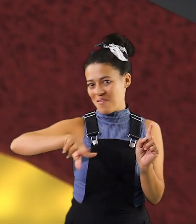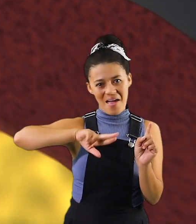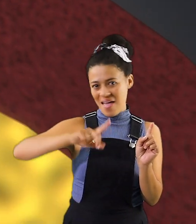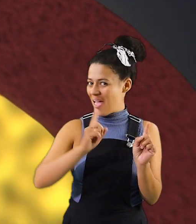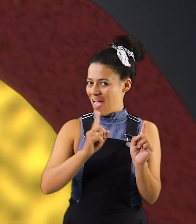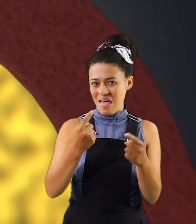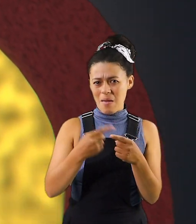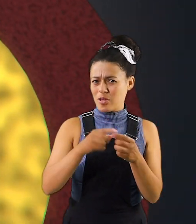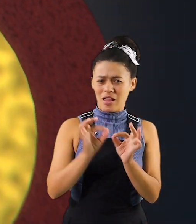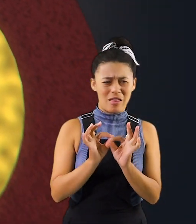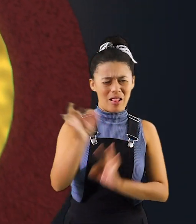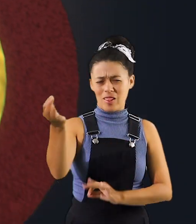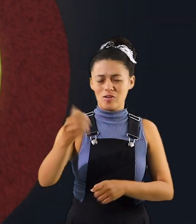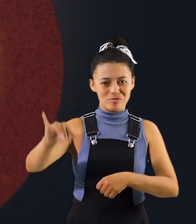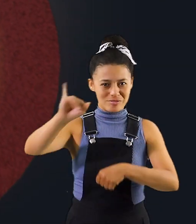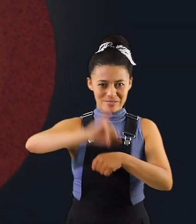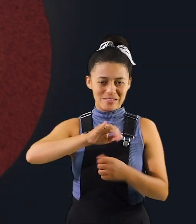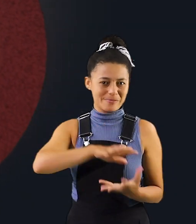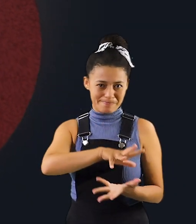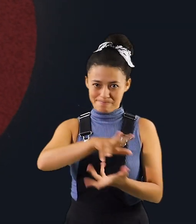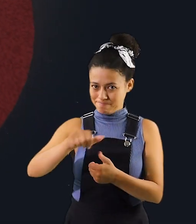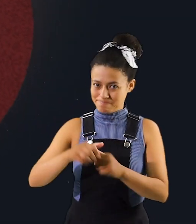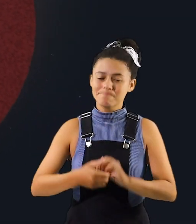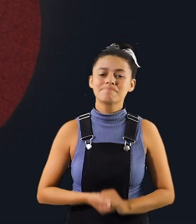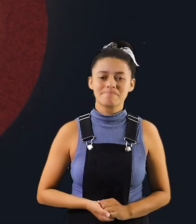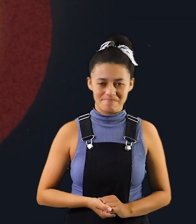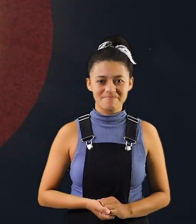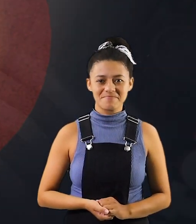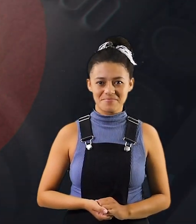não chegaram nem perto do centro do nosso planeta.